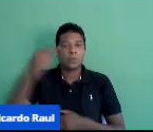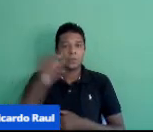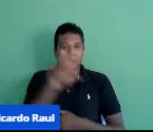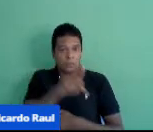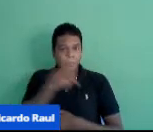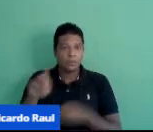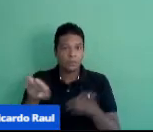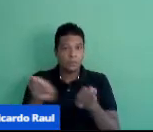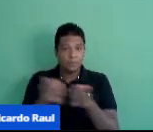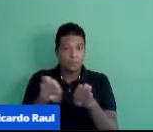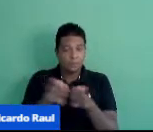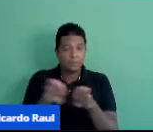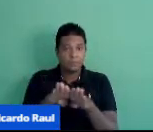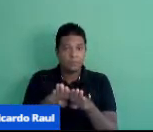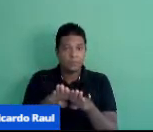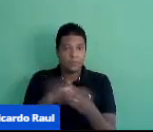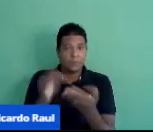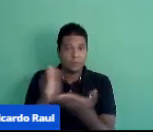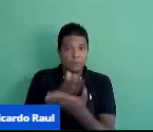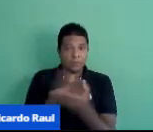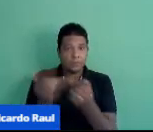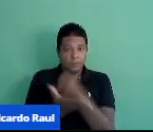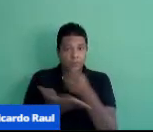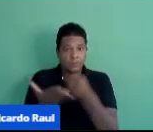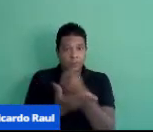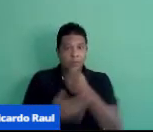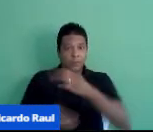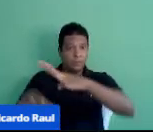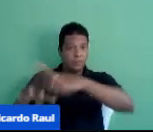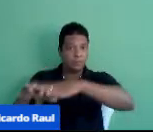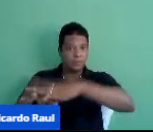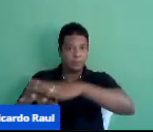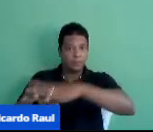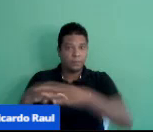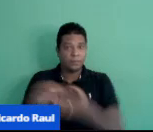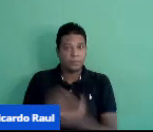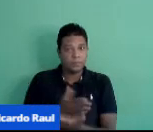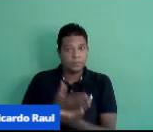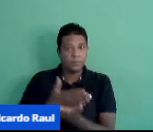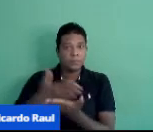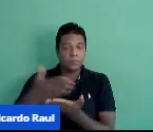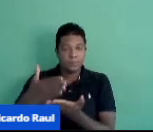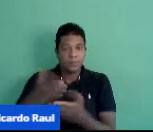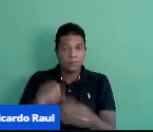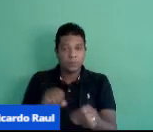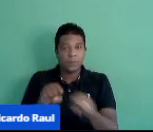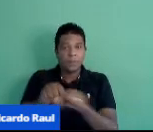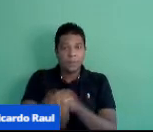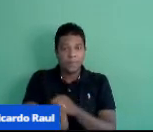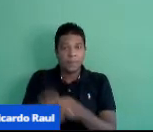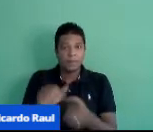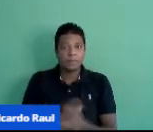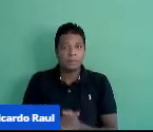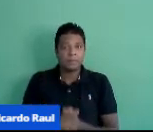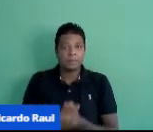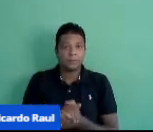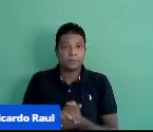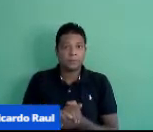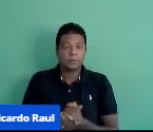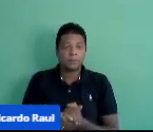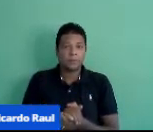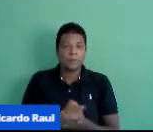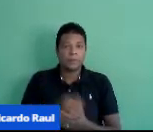a respeito do caderno base de matemática. Para a gente dar início, então, a essa formação, eu passo a palavra ao Pablo e ele